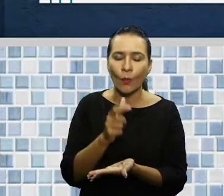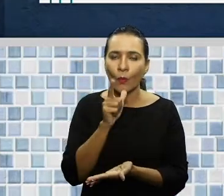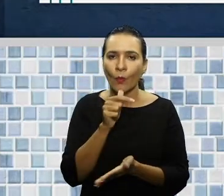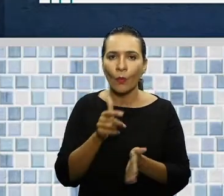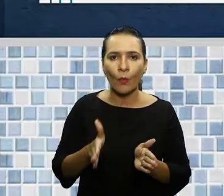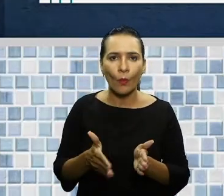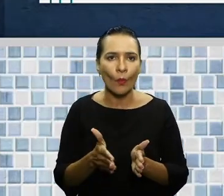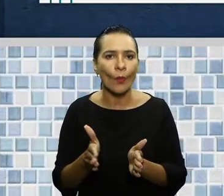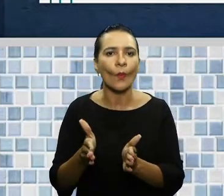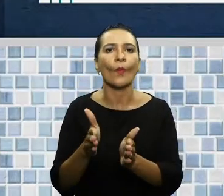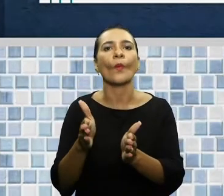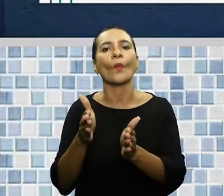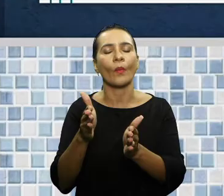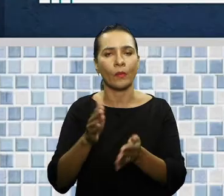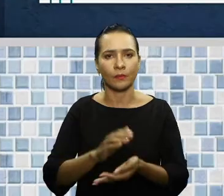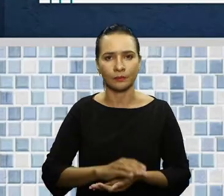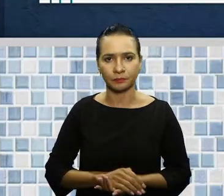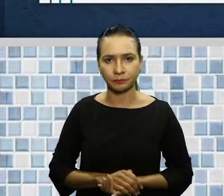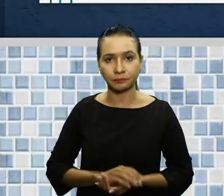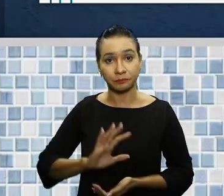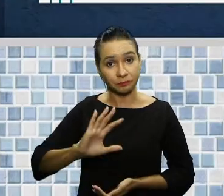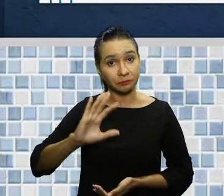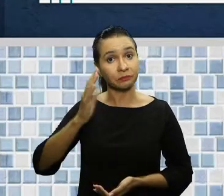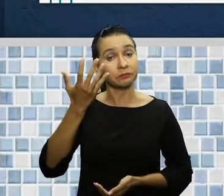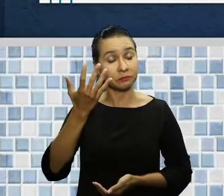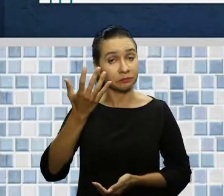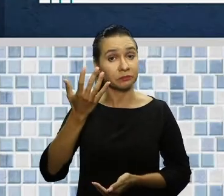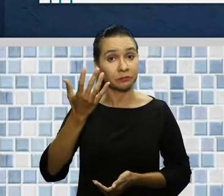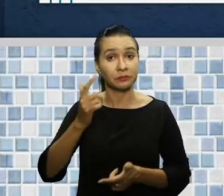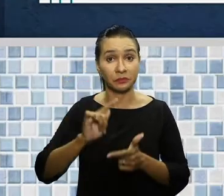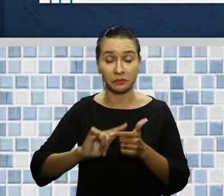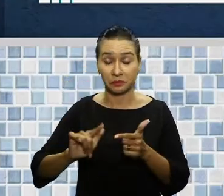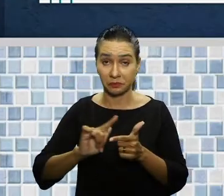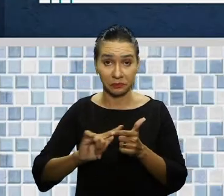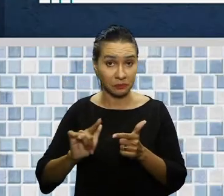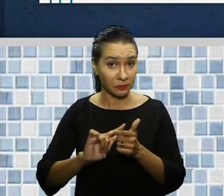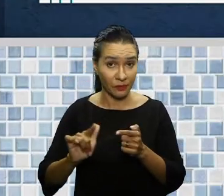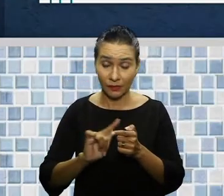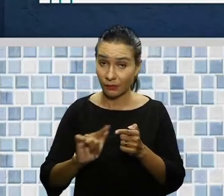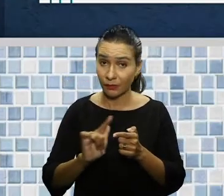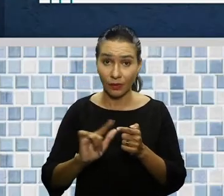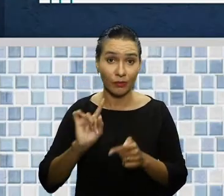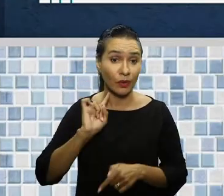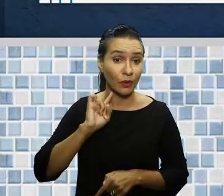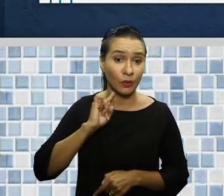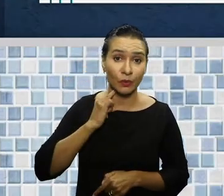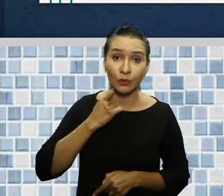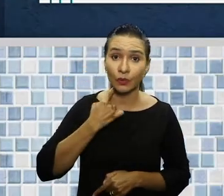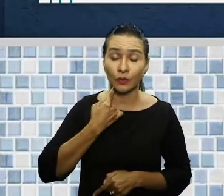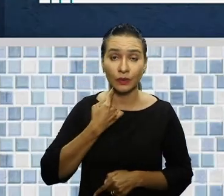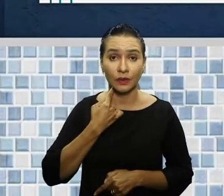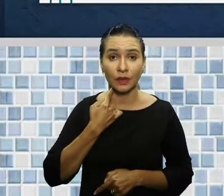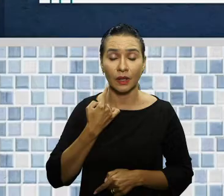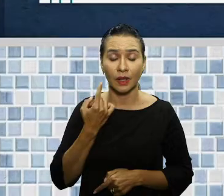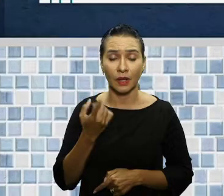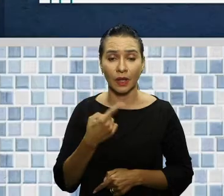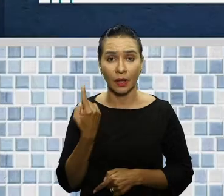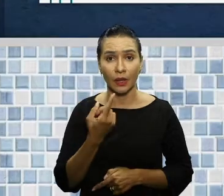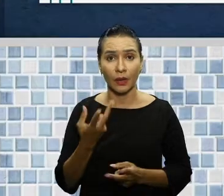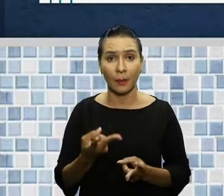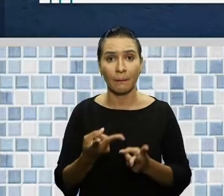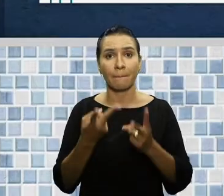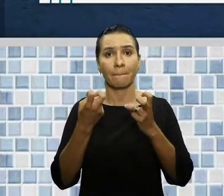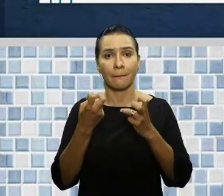entram nesse ambiente aquático e termina nutrindo de forma exagerada esse ambiente. Então, quando a gente diz